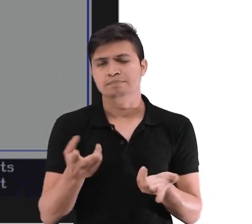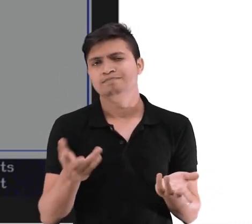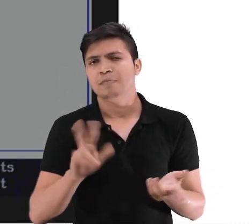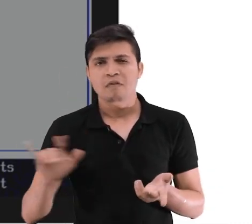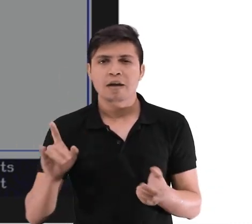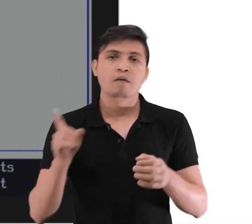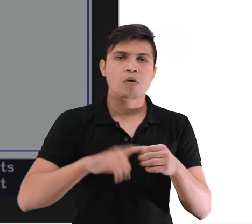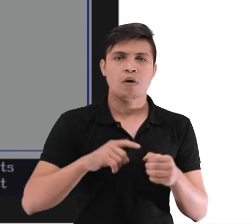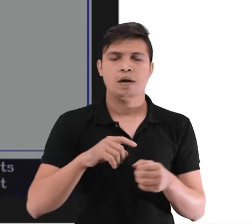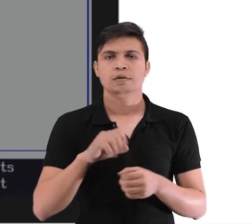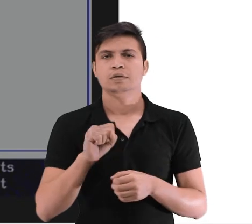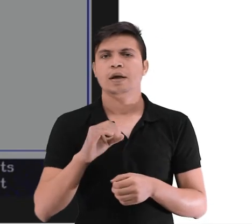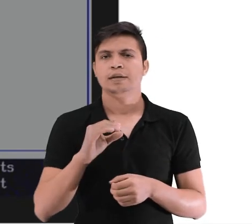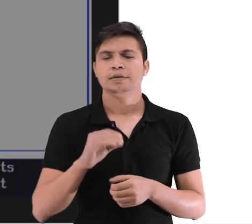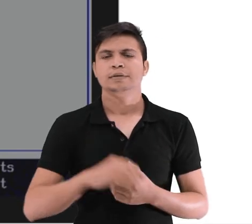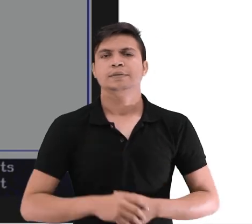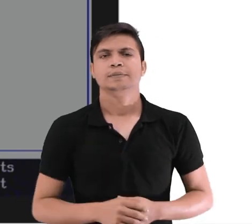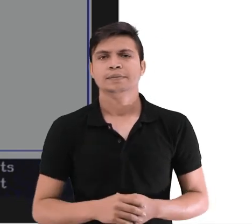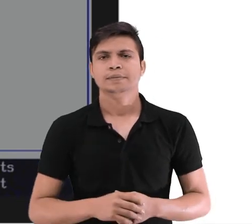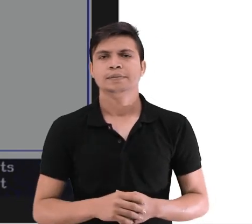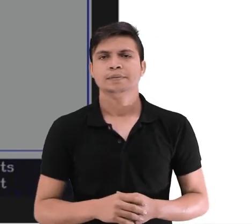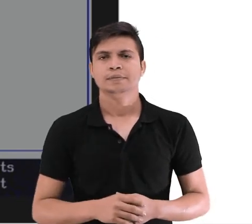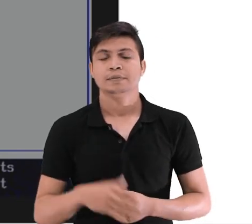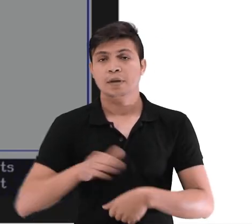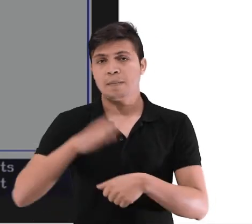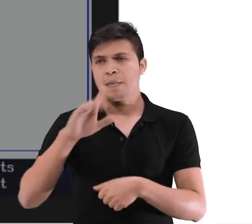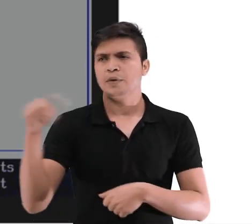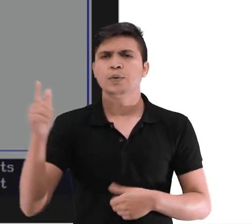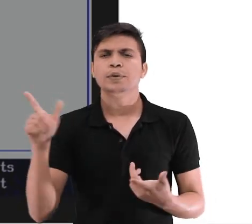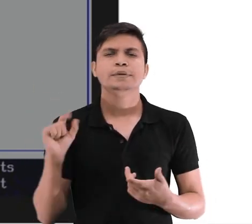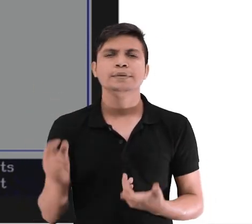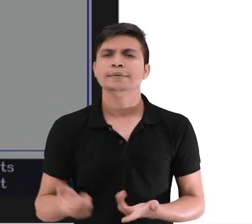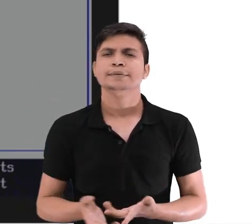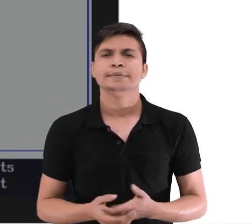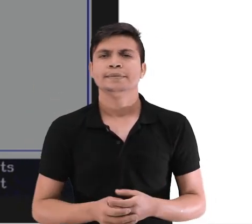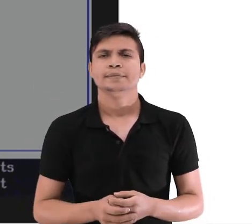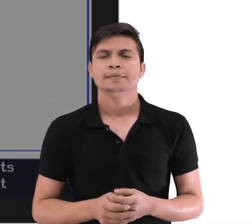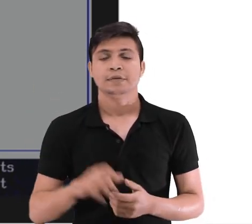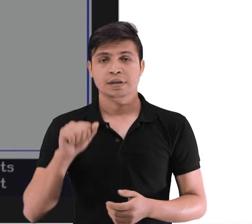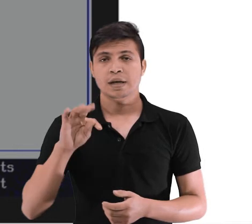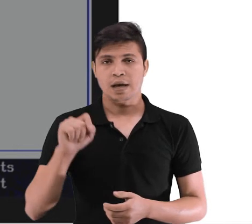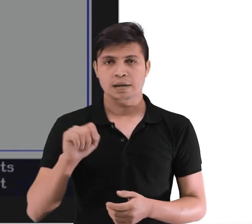voltar no ESC. Mais opções. Essa no caso é a ATA Drive.